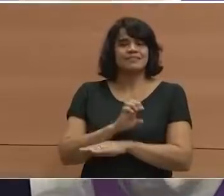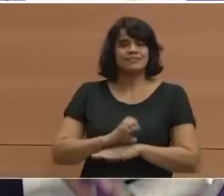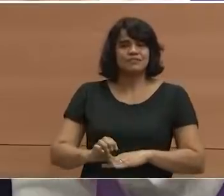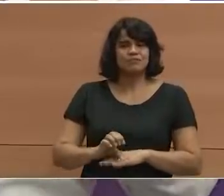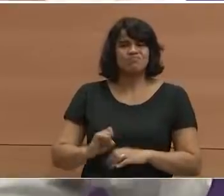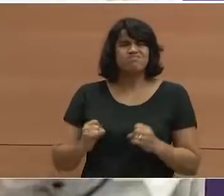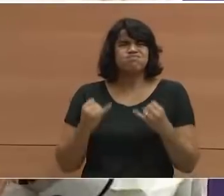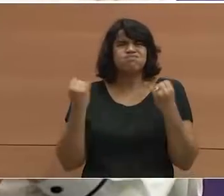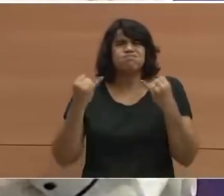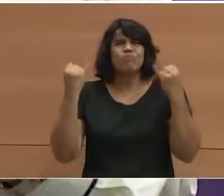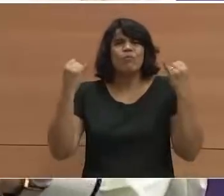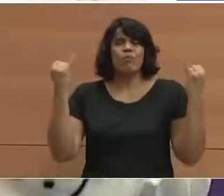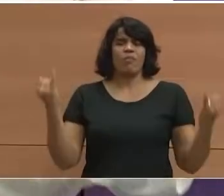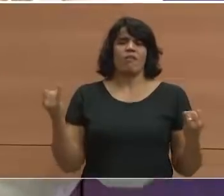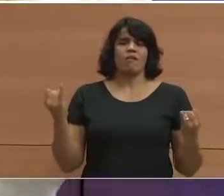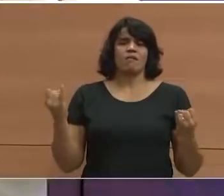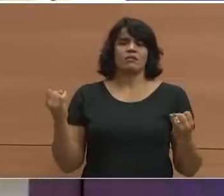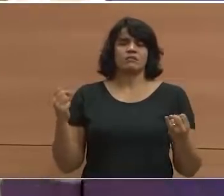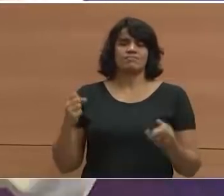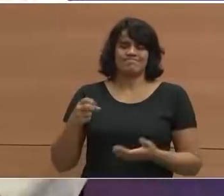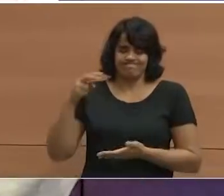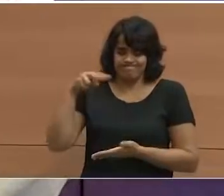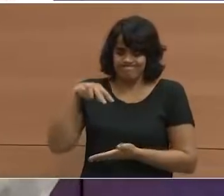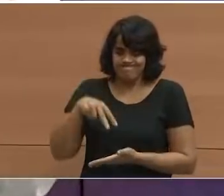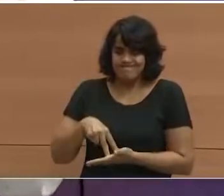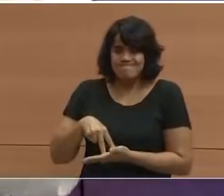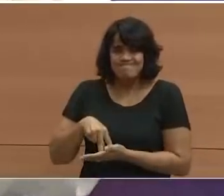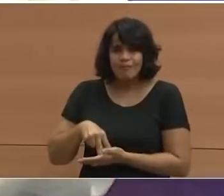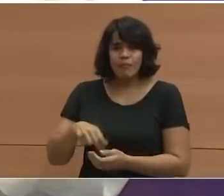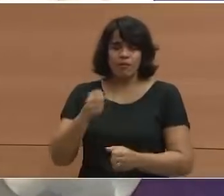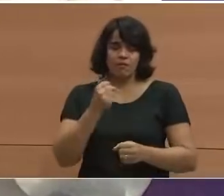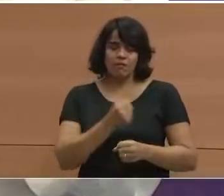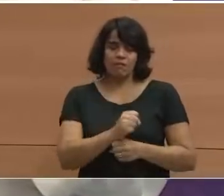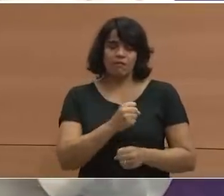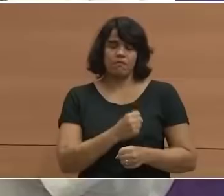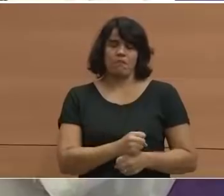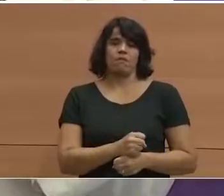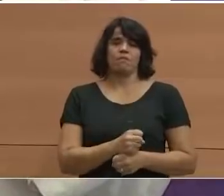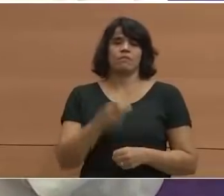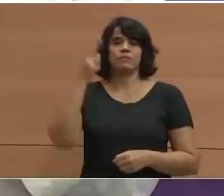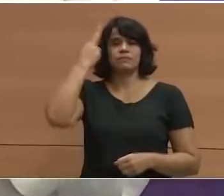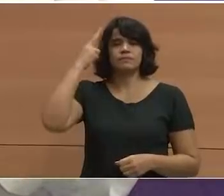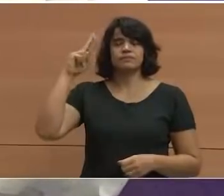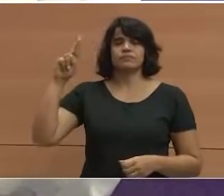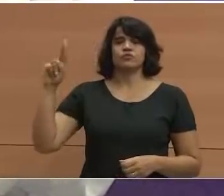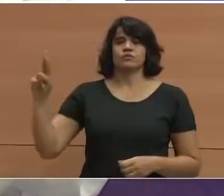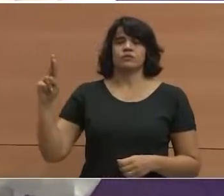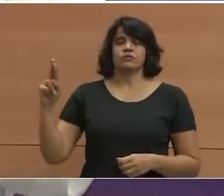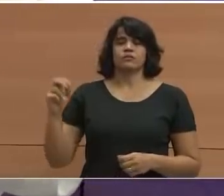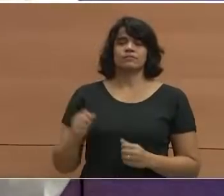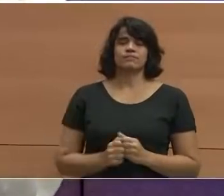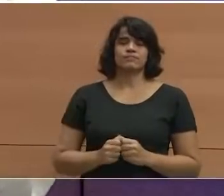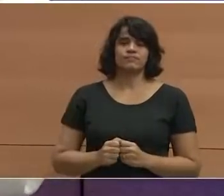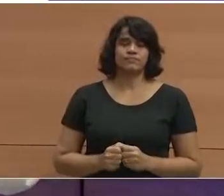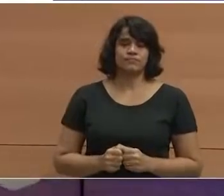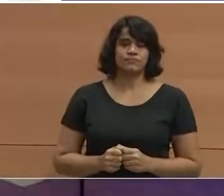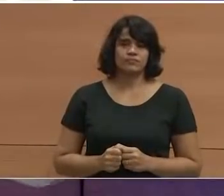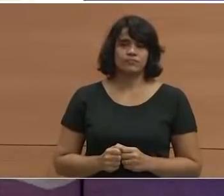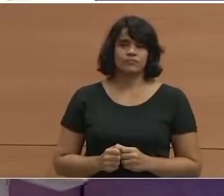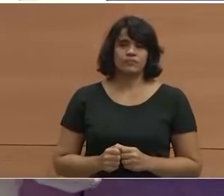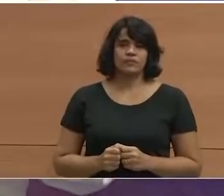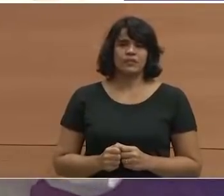a obra do Senhor. Porque a Ásia Menor fica perto também da Galácia, né, da